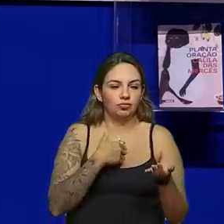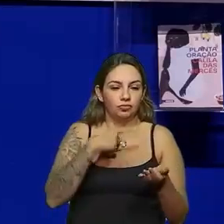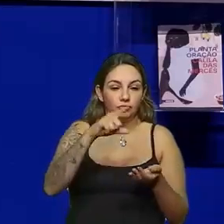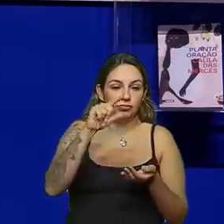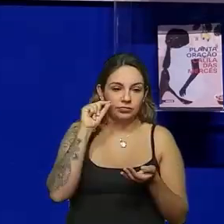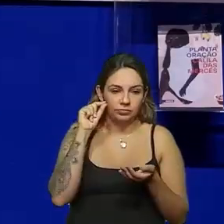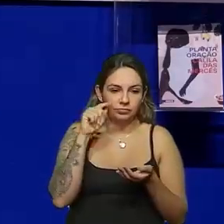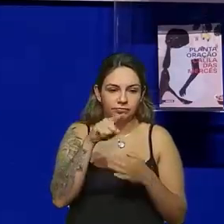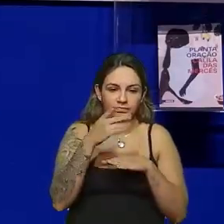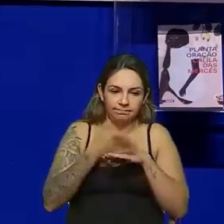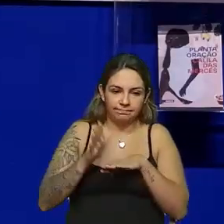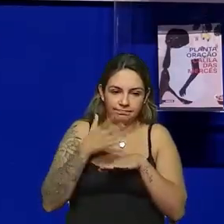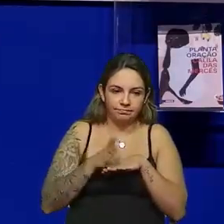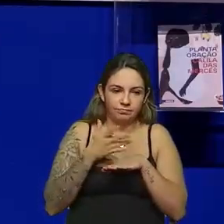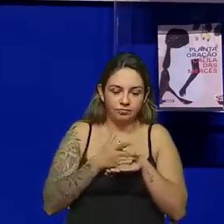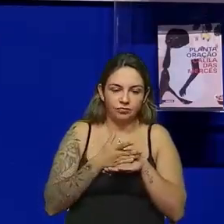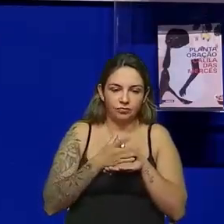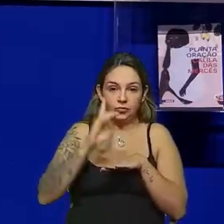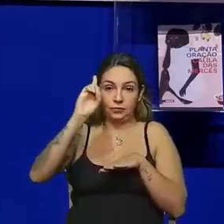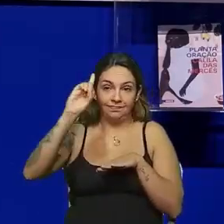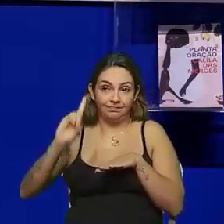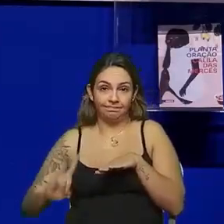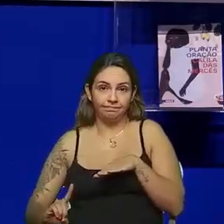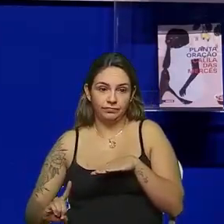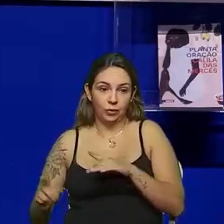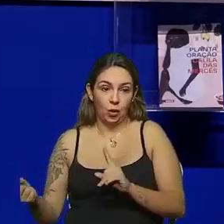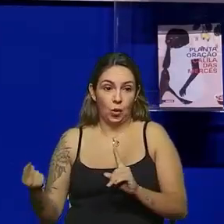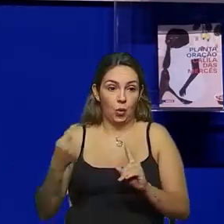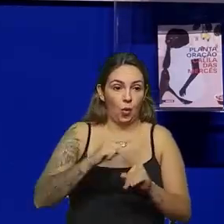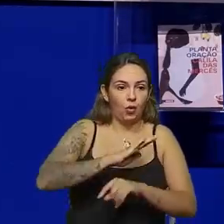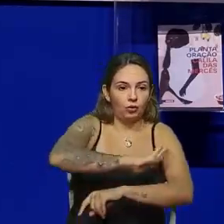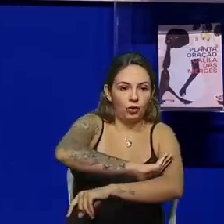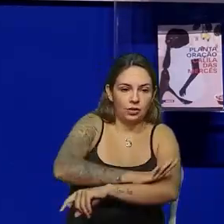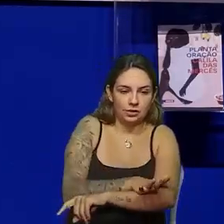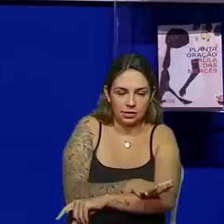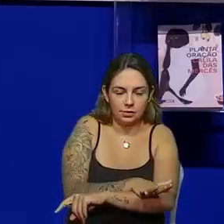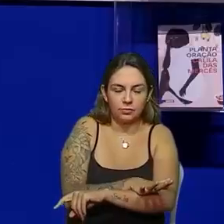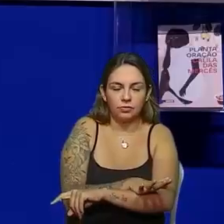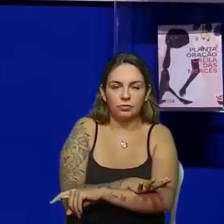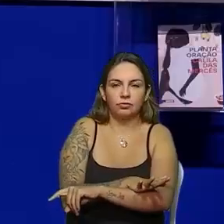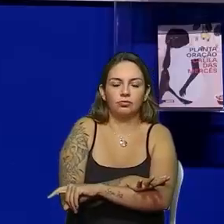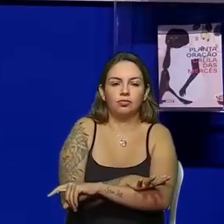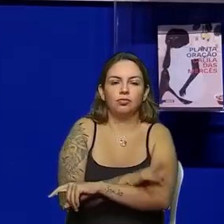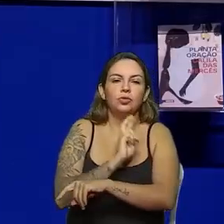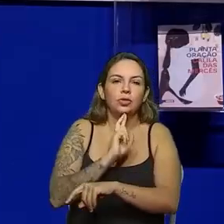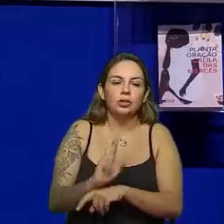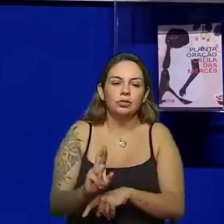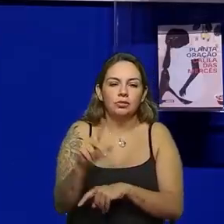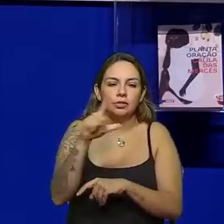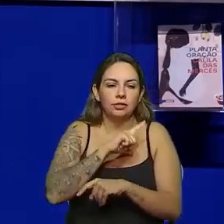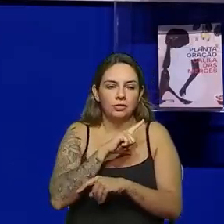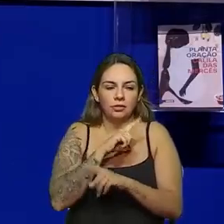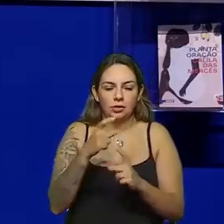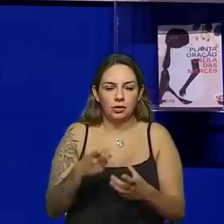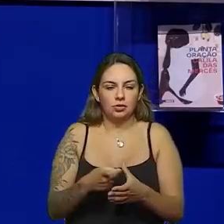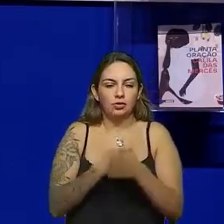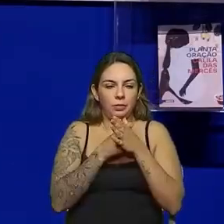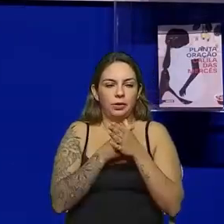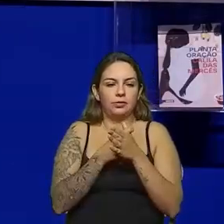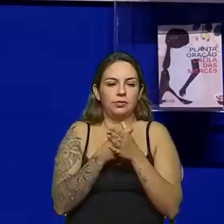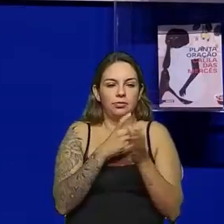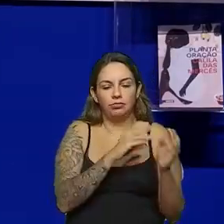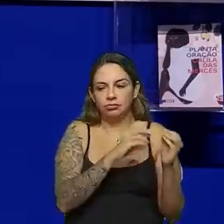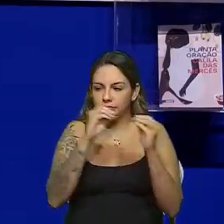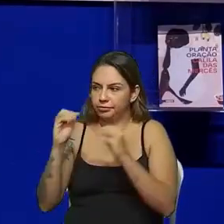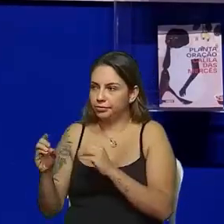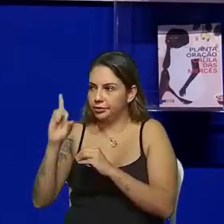opto pelo ensaio, né, no direito antirracista, que vai resultar, assim, ele está suspenso, e eu migrei